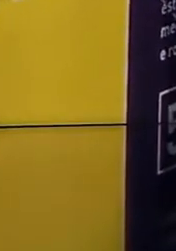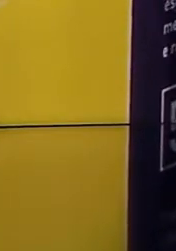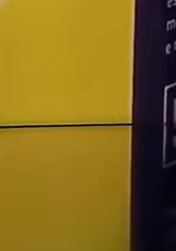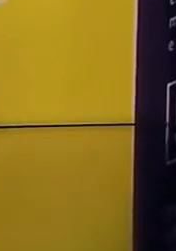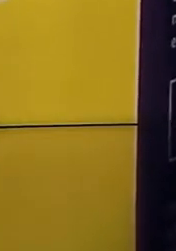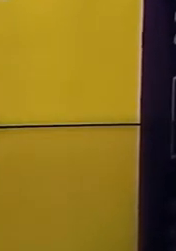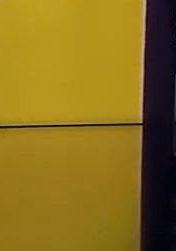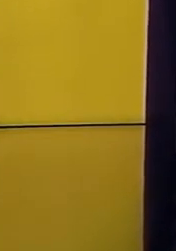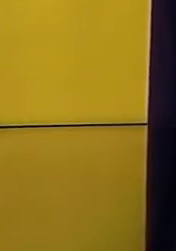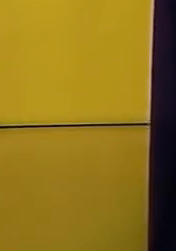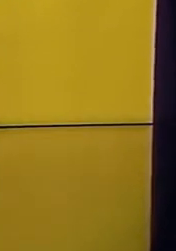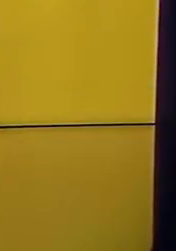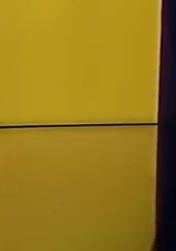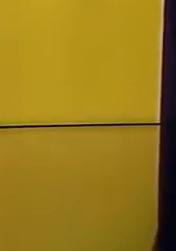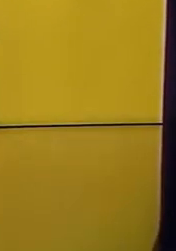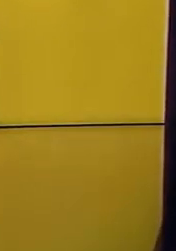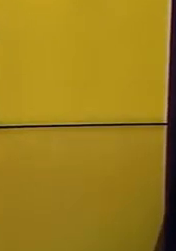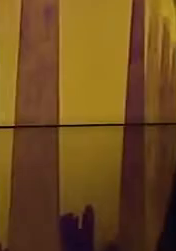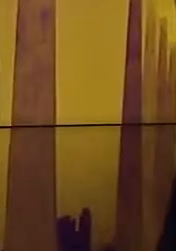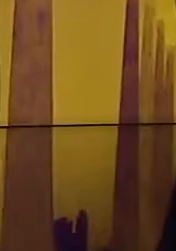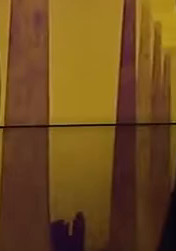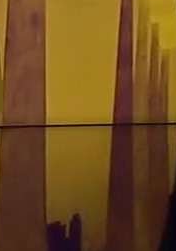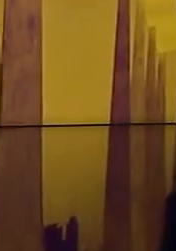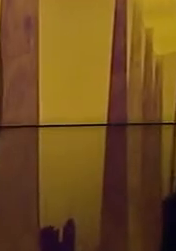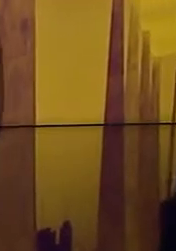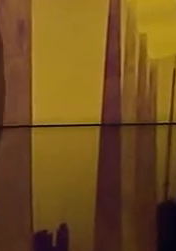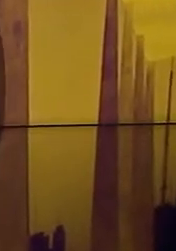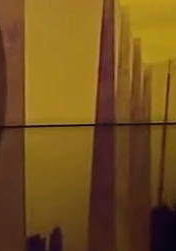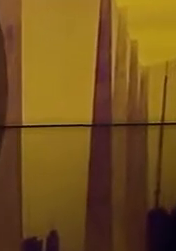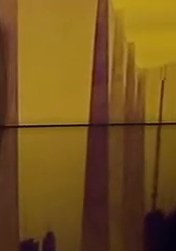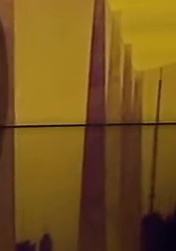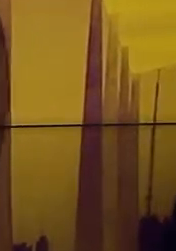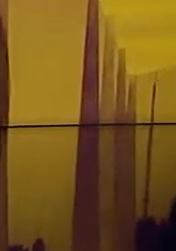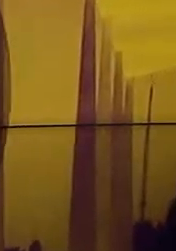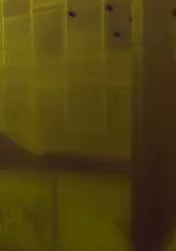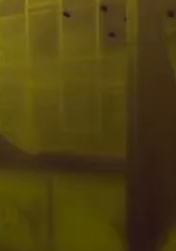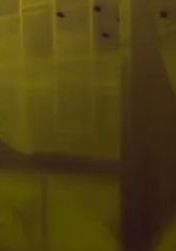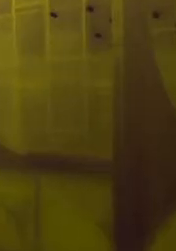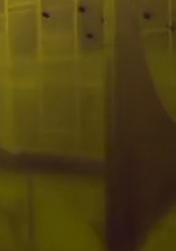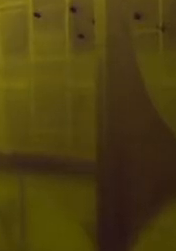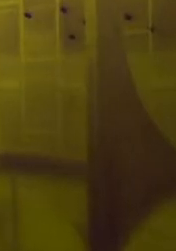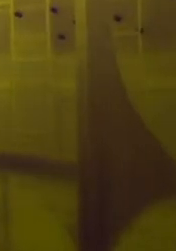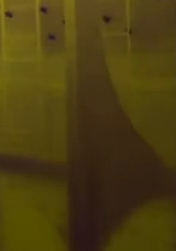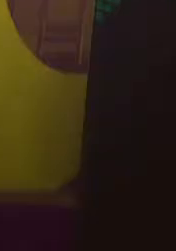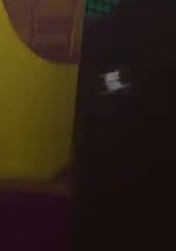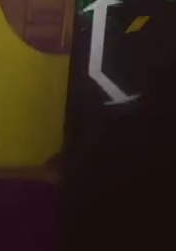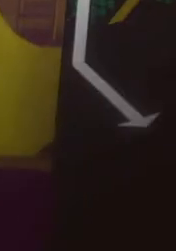Indústrias do Estado de Goiás, cerimônia que será transmitida pela TV NBR.